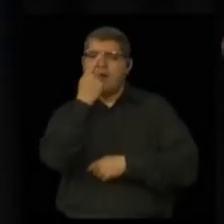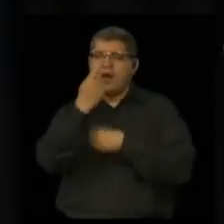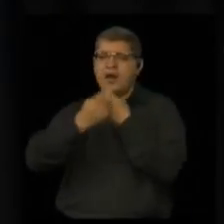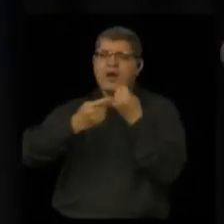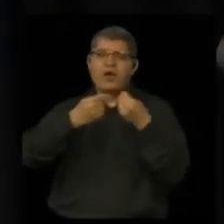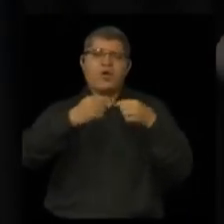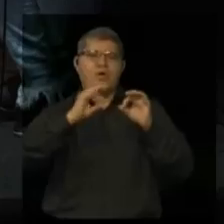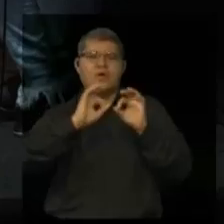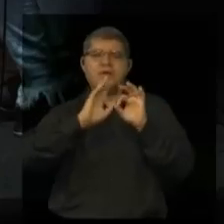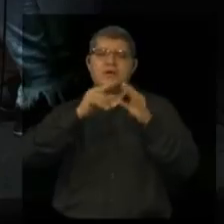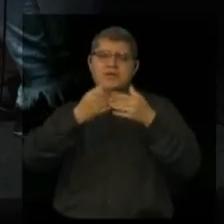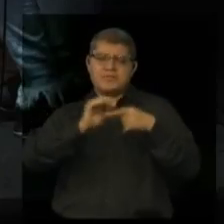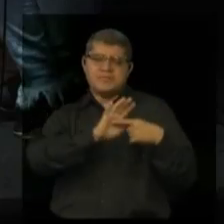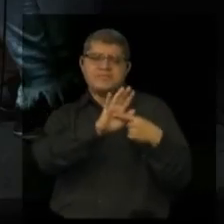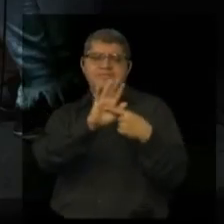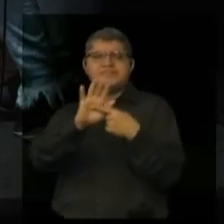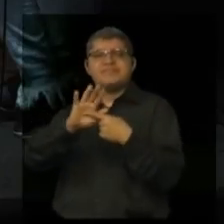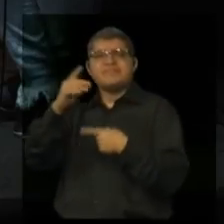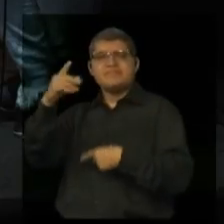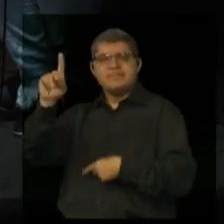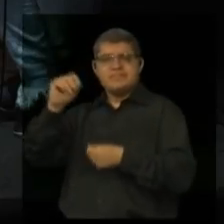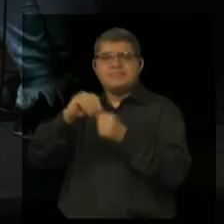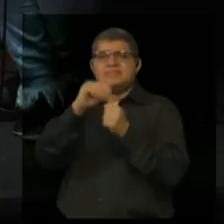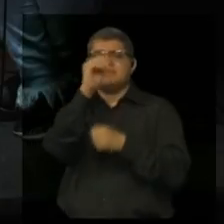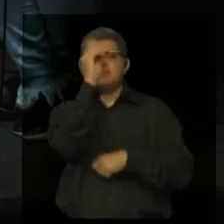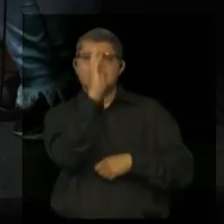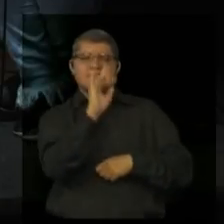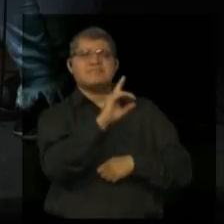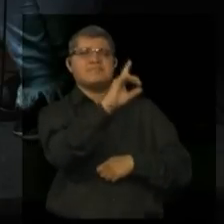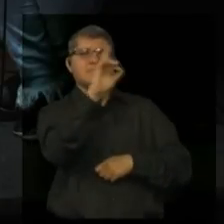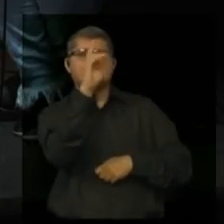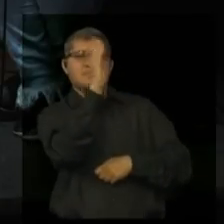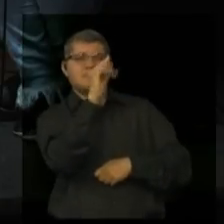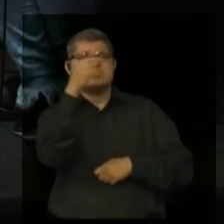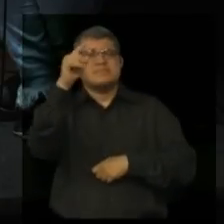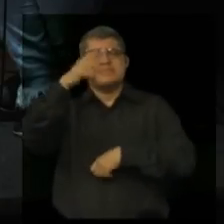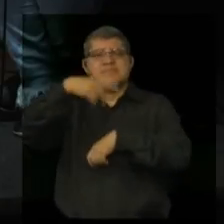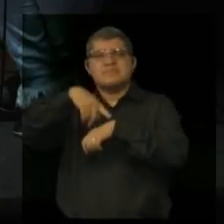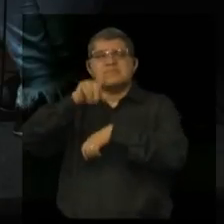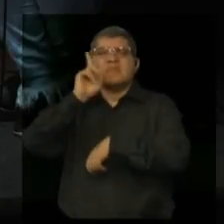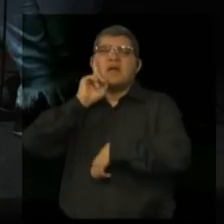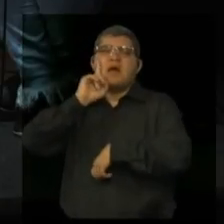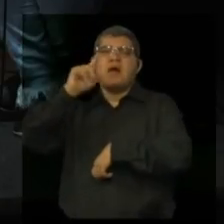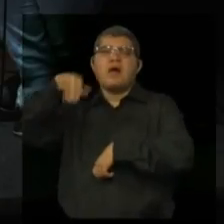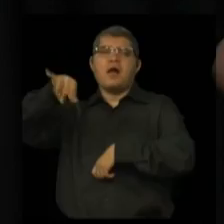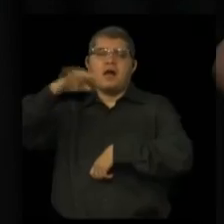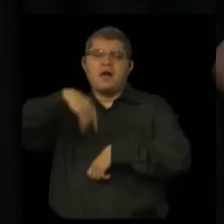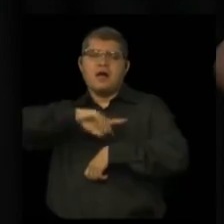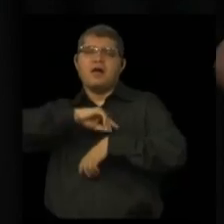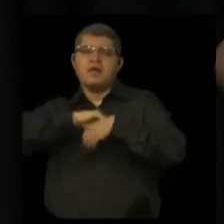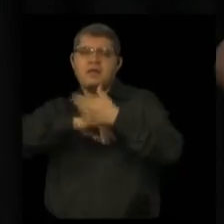que está essa representação sua no Brasil, nesse Dia do Brasil. É em Nova York, né, esse dia? Eu participei do Brasil Week,